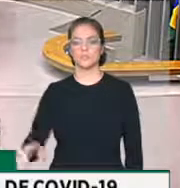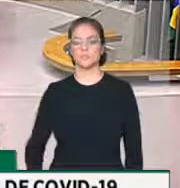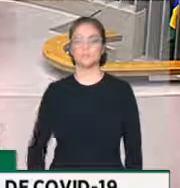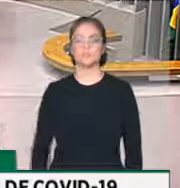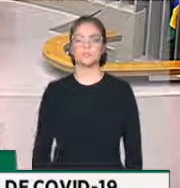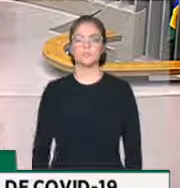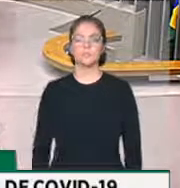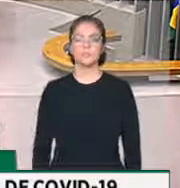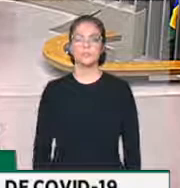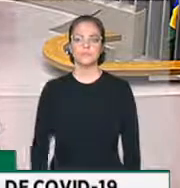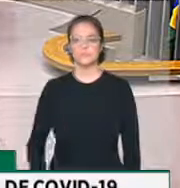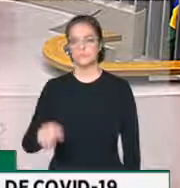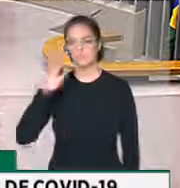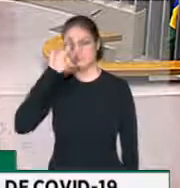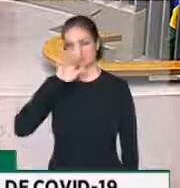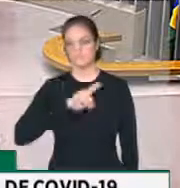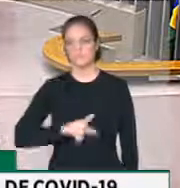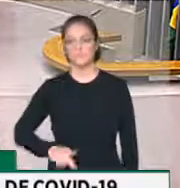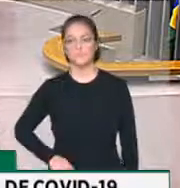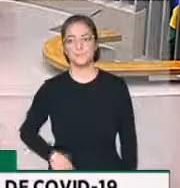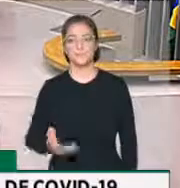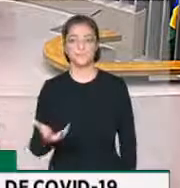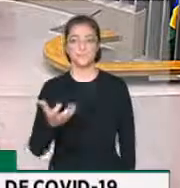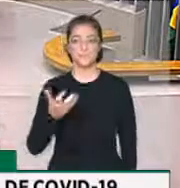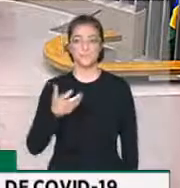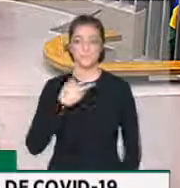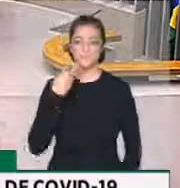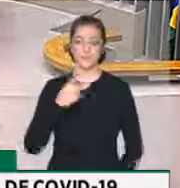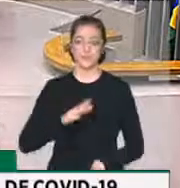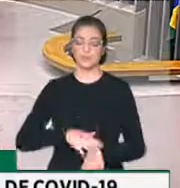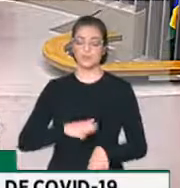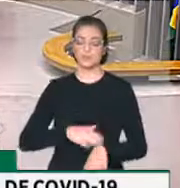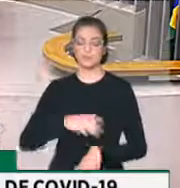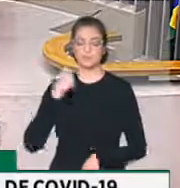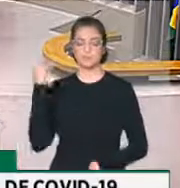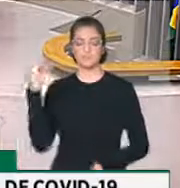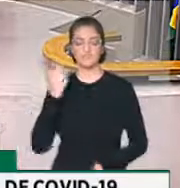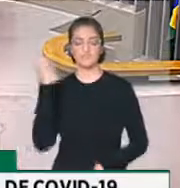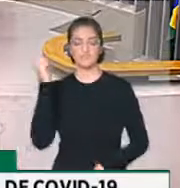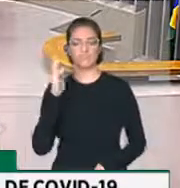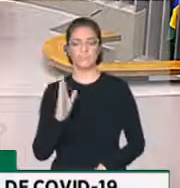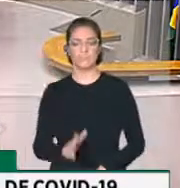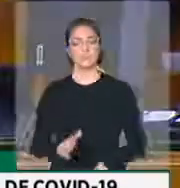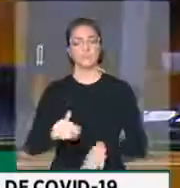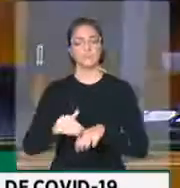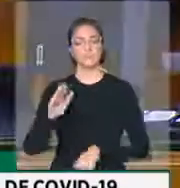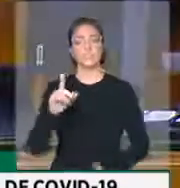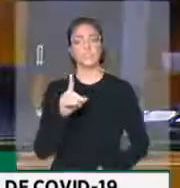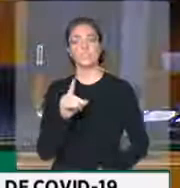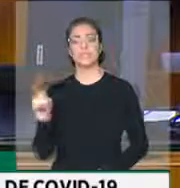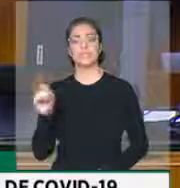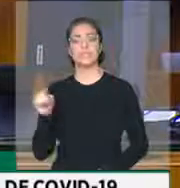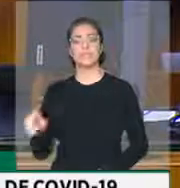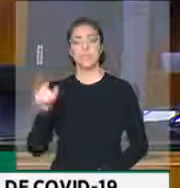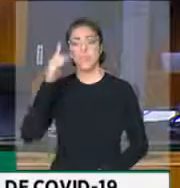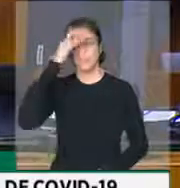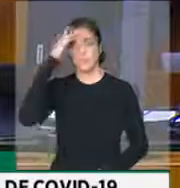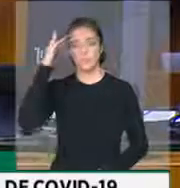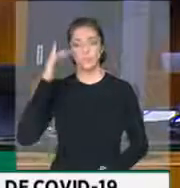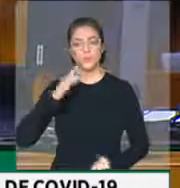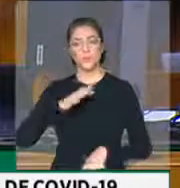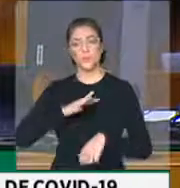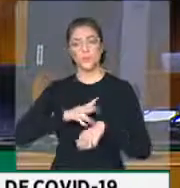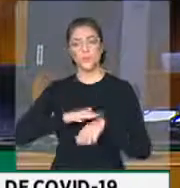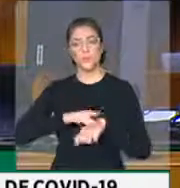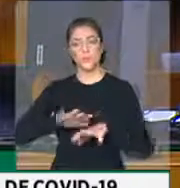debater a situação gravíssima que passa o país. São mais de 100 mil contaminados e o Brasil tem a maior taxa de